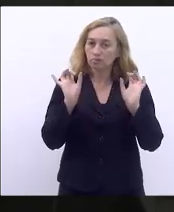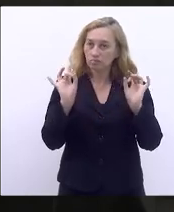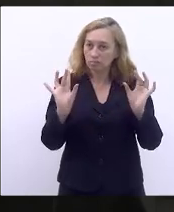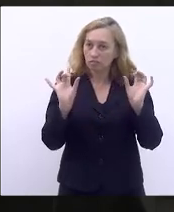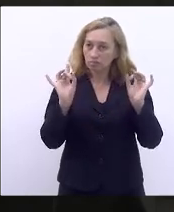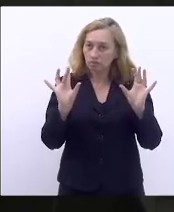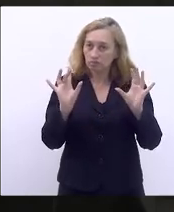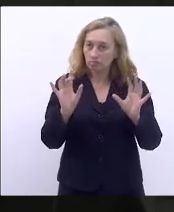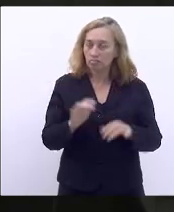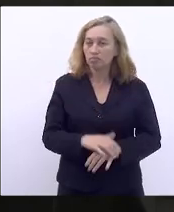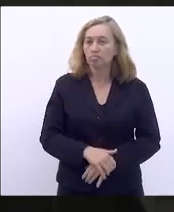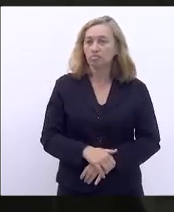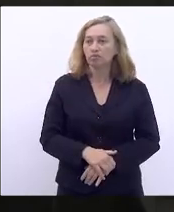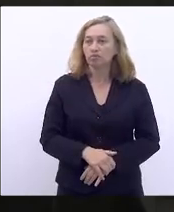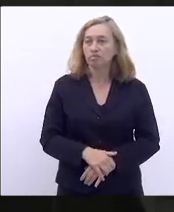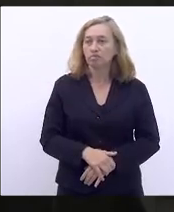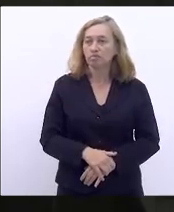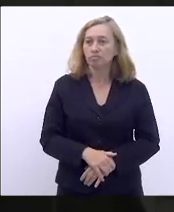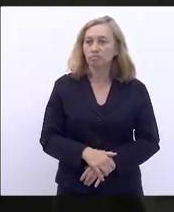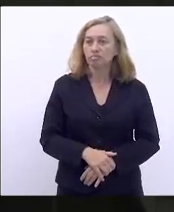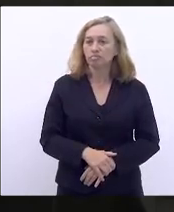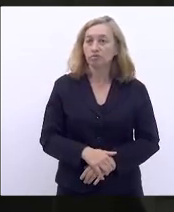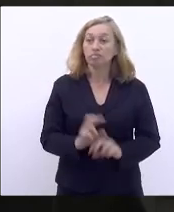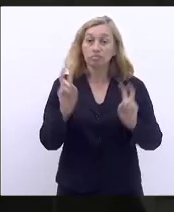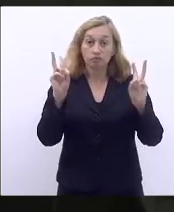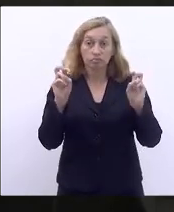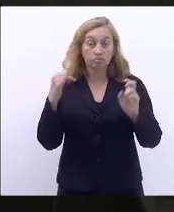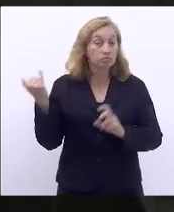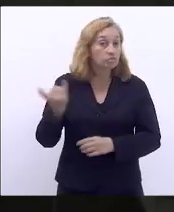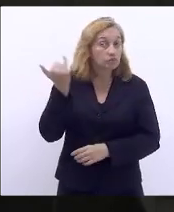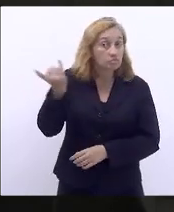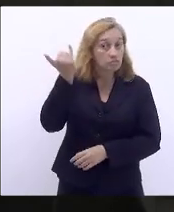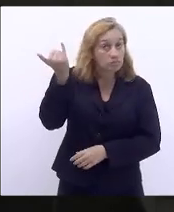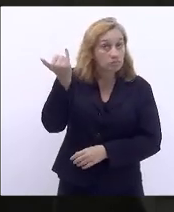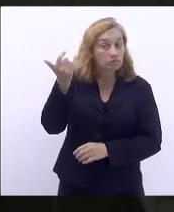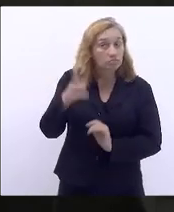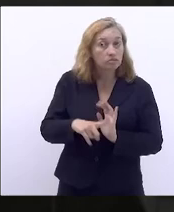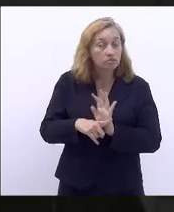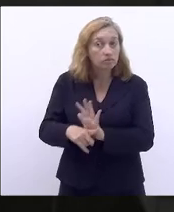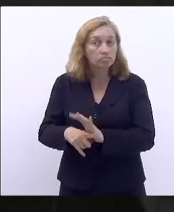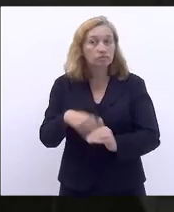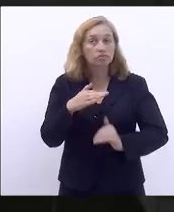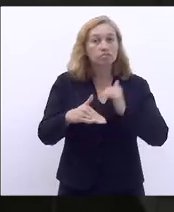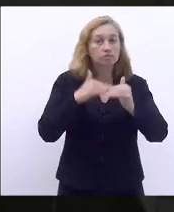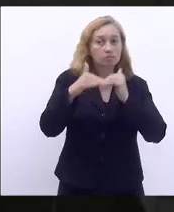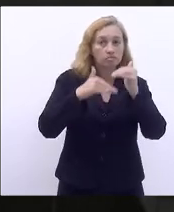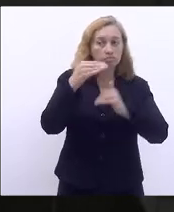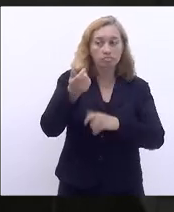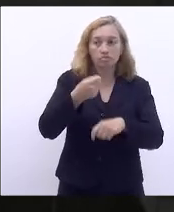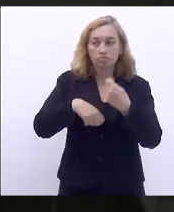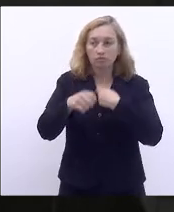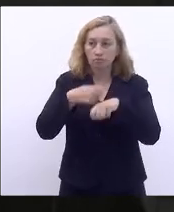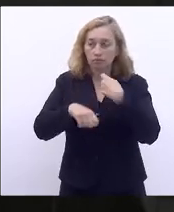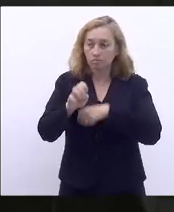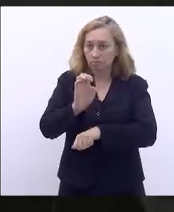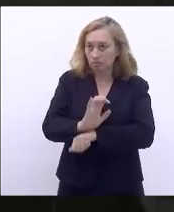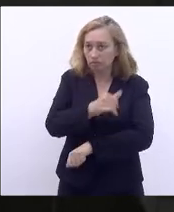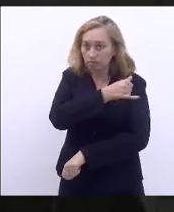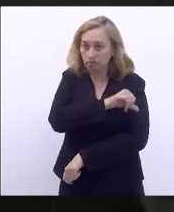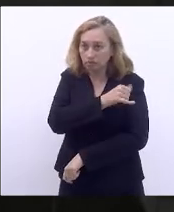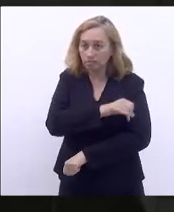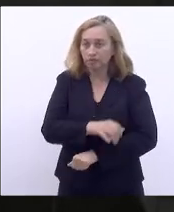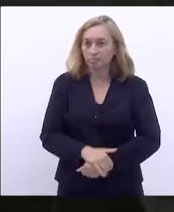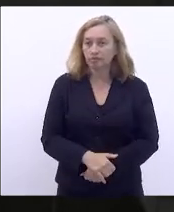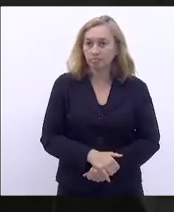especial, sai na vanguarda de temas tão importantes que contribuem para o desenvolvimento econômico do Estado do Rio de